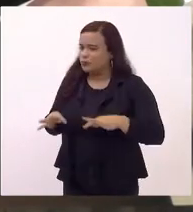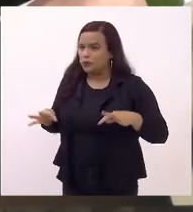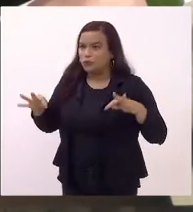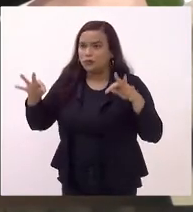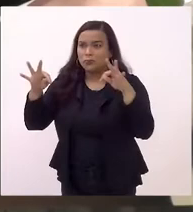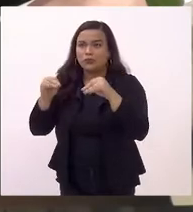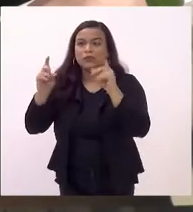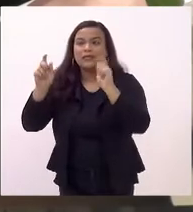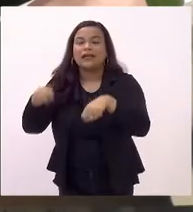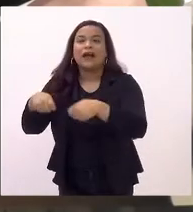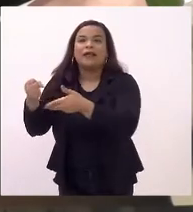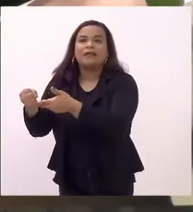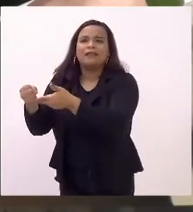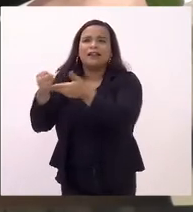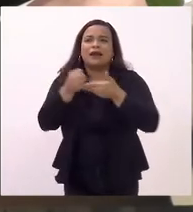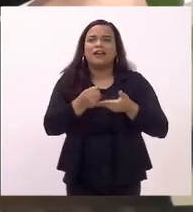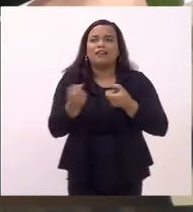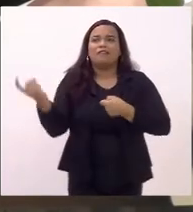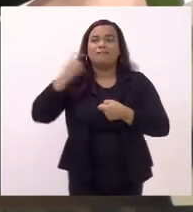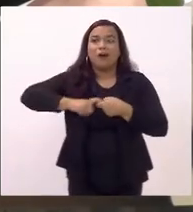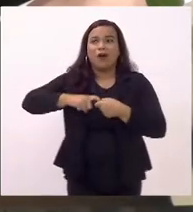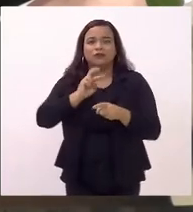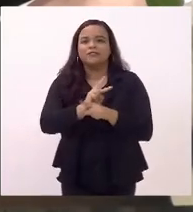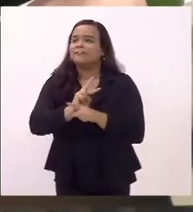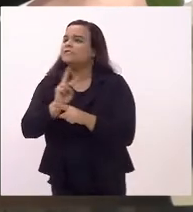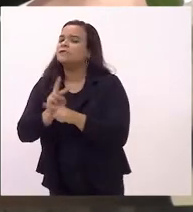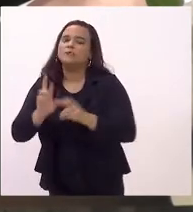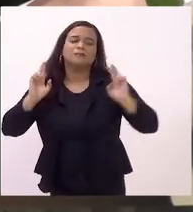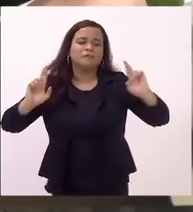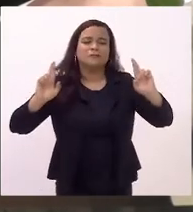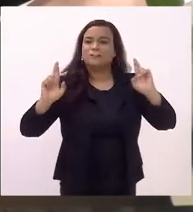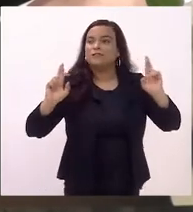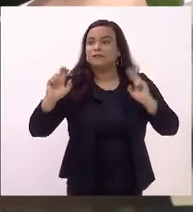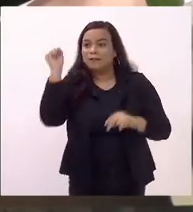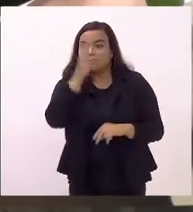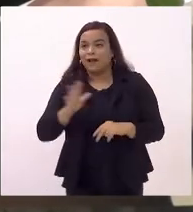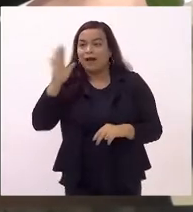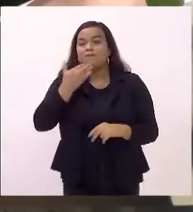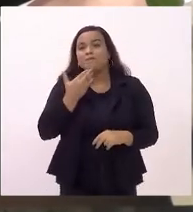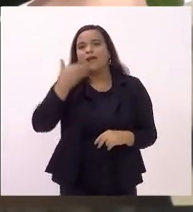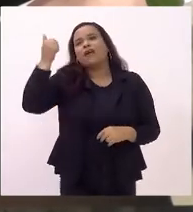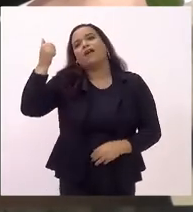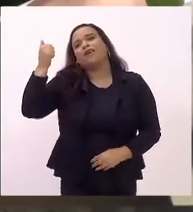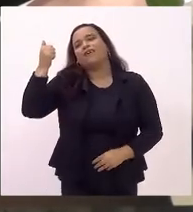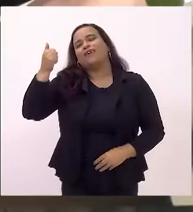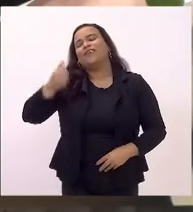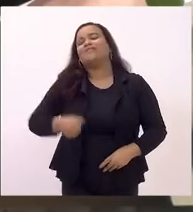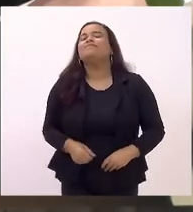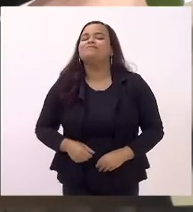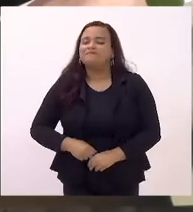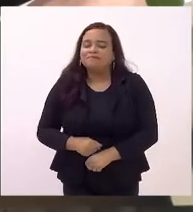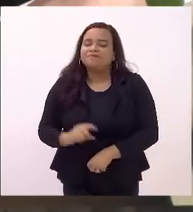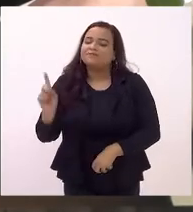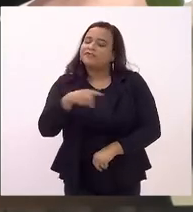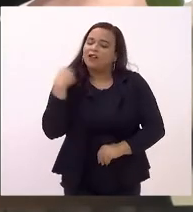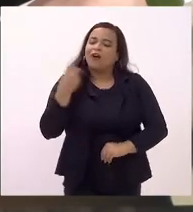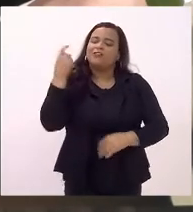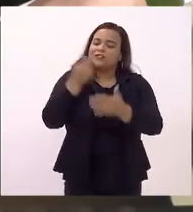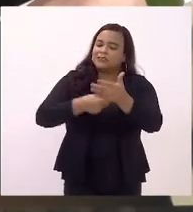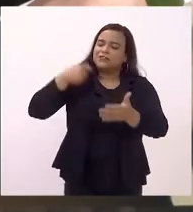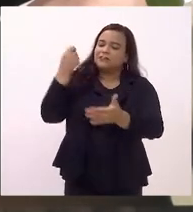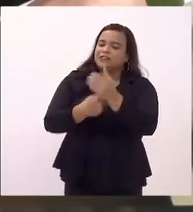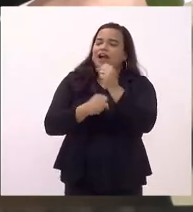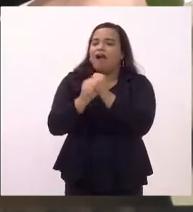eles podem trazer de volta uma esperança de um Brasil melhor, de um Brasil que a gente luta há muitos